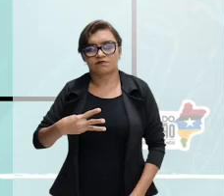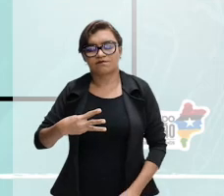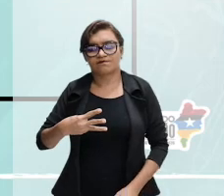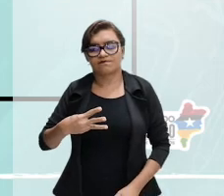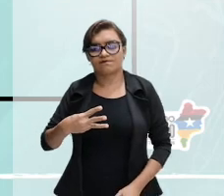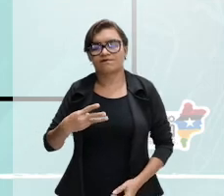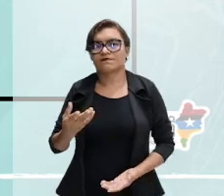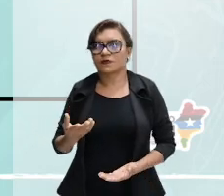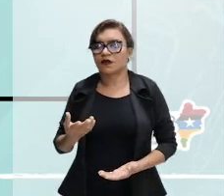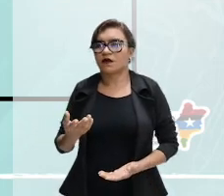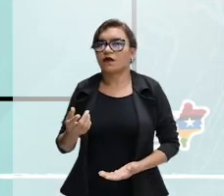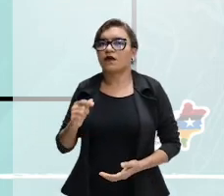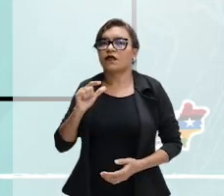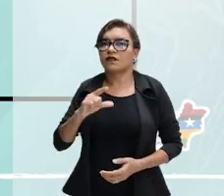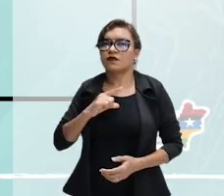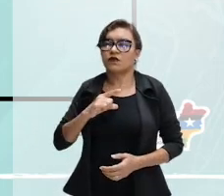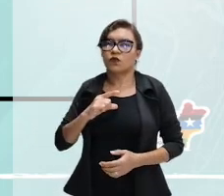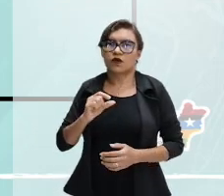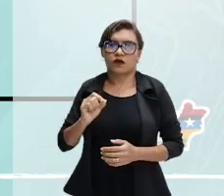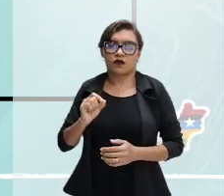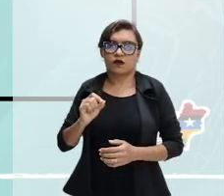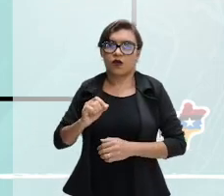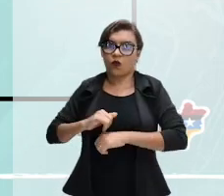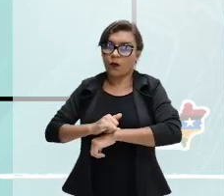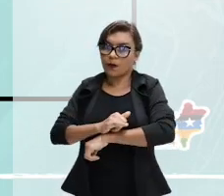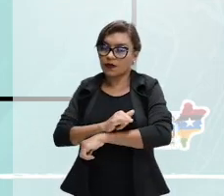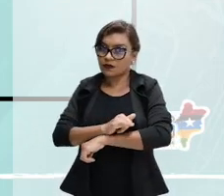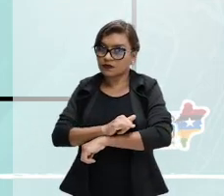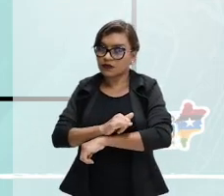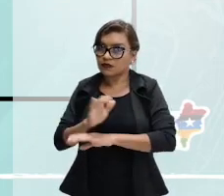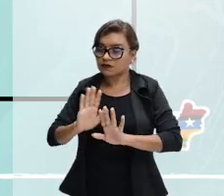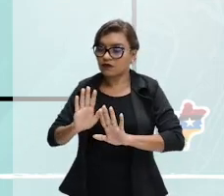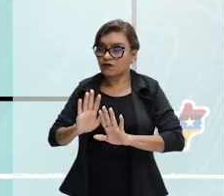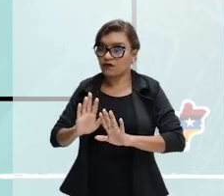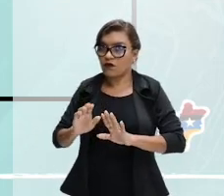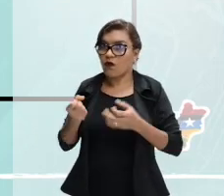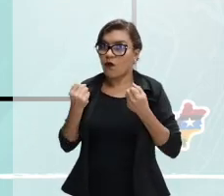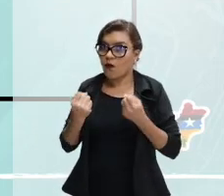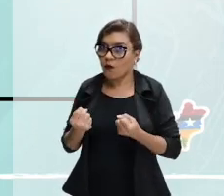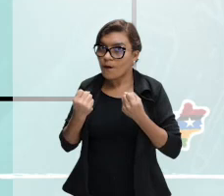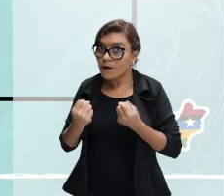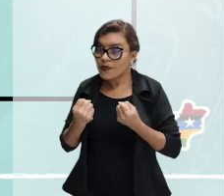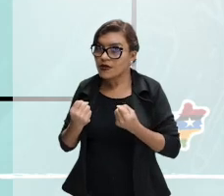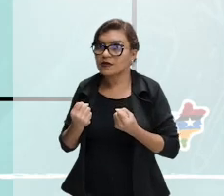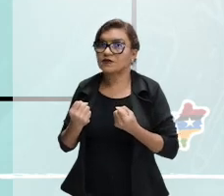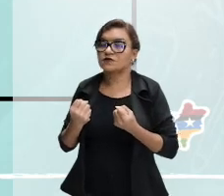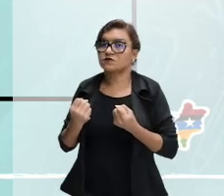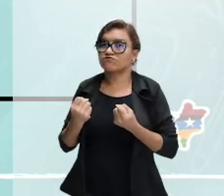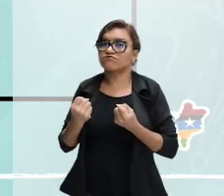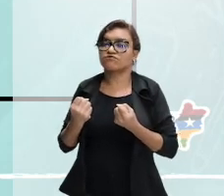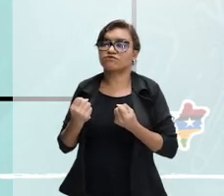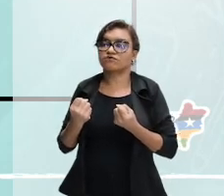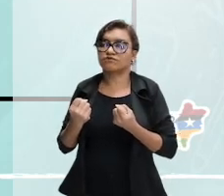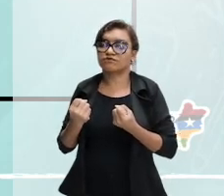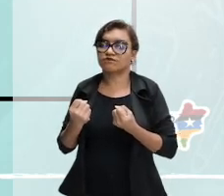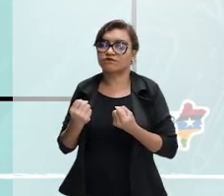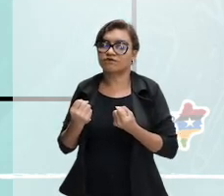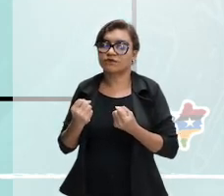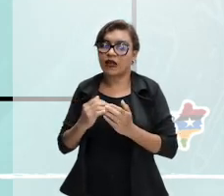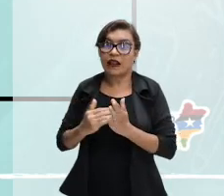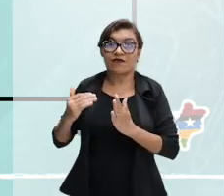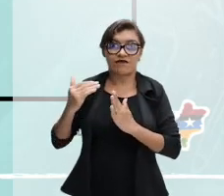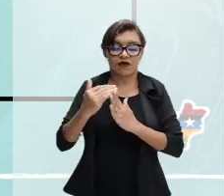quê? Estavam acima do peso, não é obesidade, acima do peso, tá, galera? E em 2019, o que eram de 12 foi para quanto? Foi